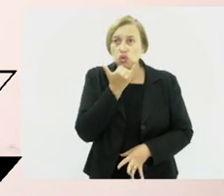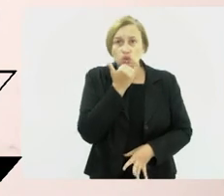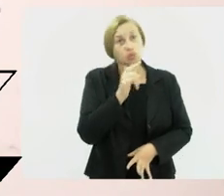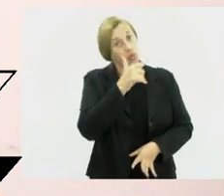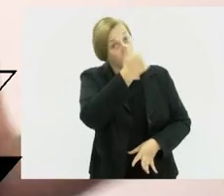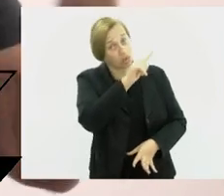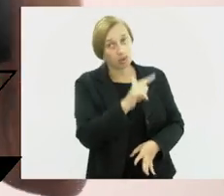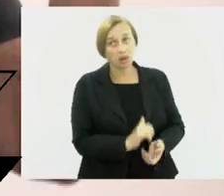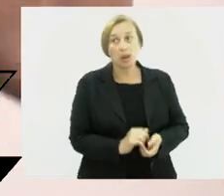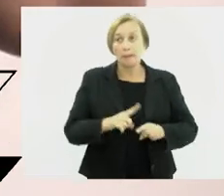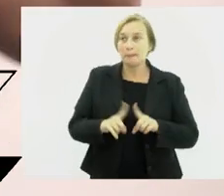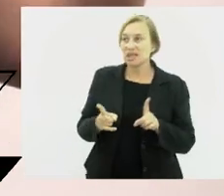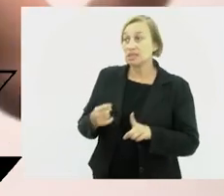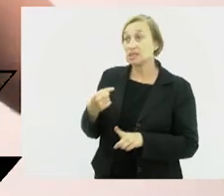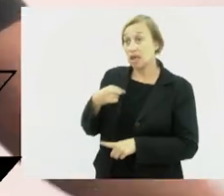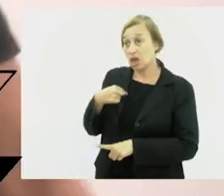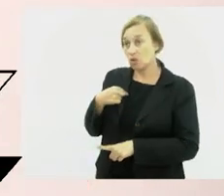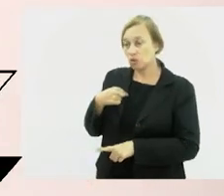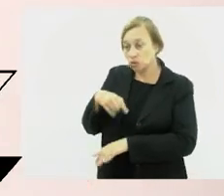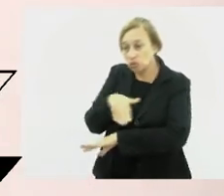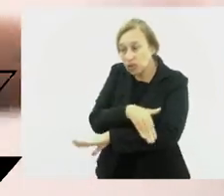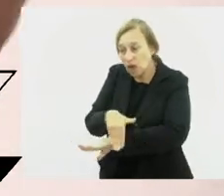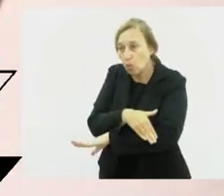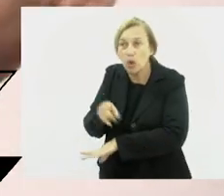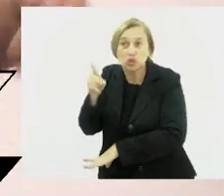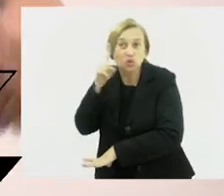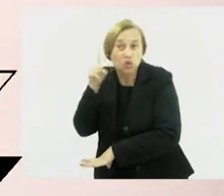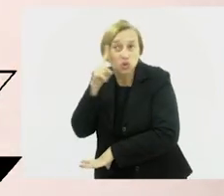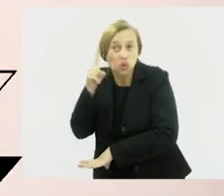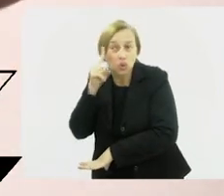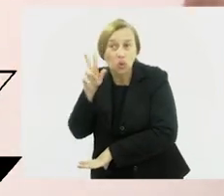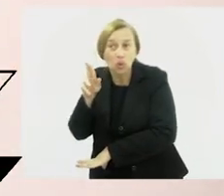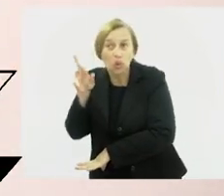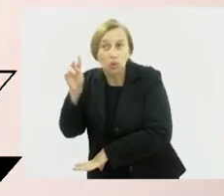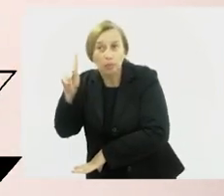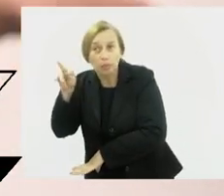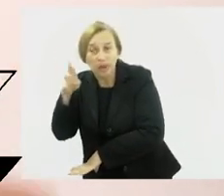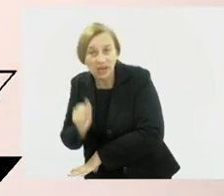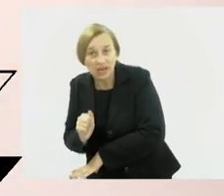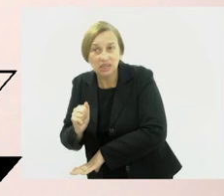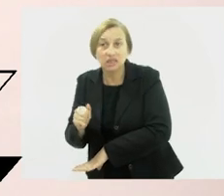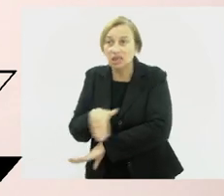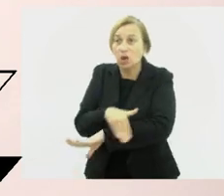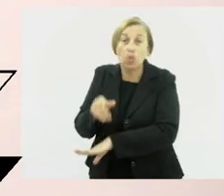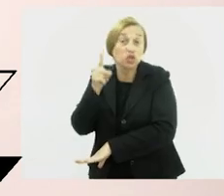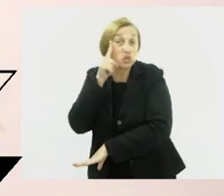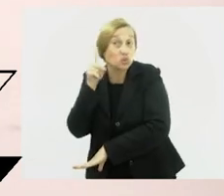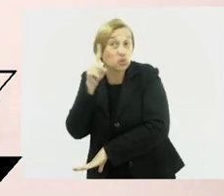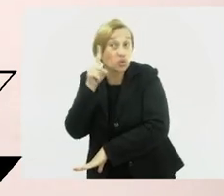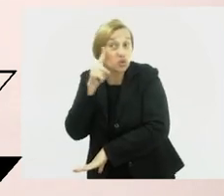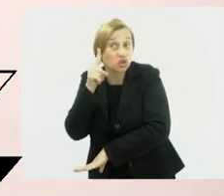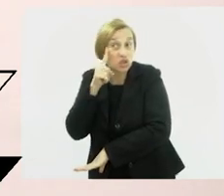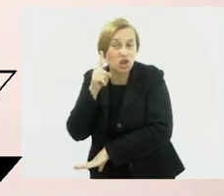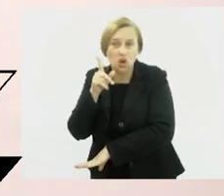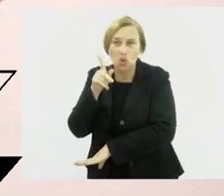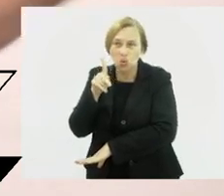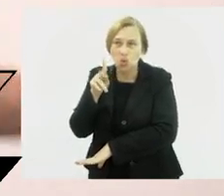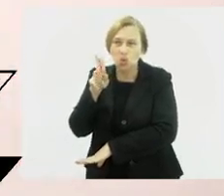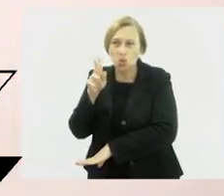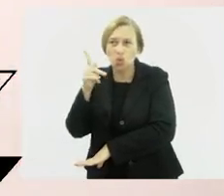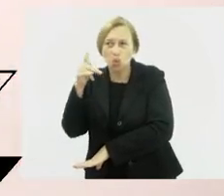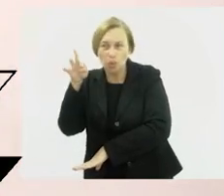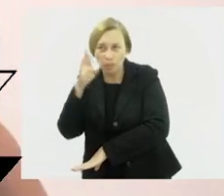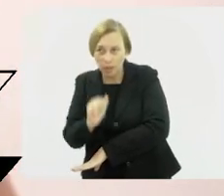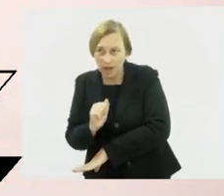demais. Mas eu estou na rua todos os dias. A UPRA está na rua todos os dias. E a UPRA não é uma unidade